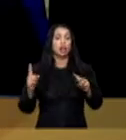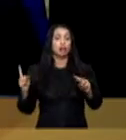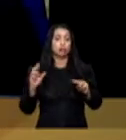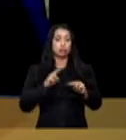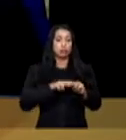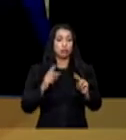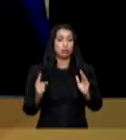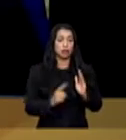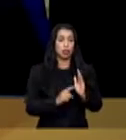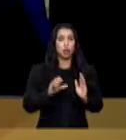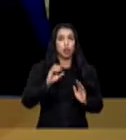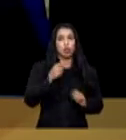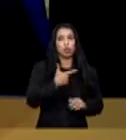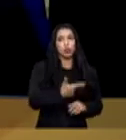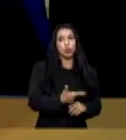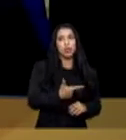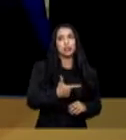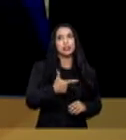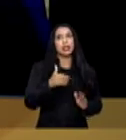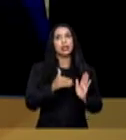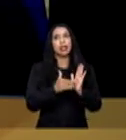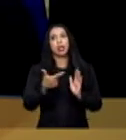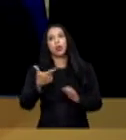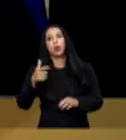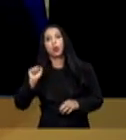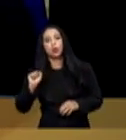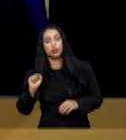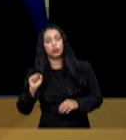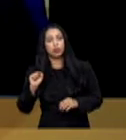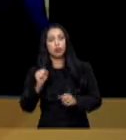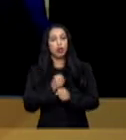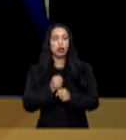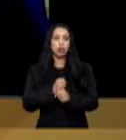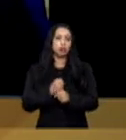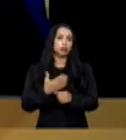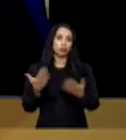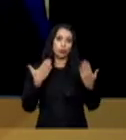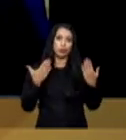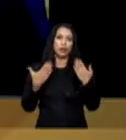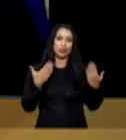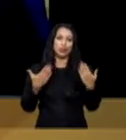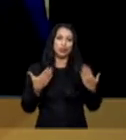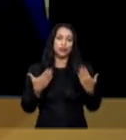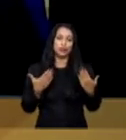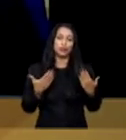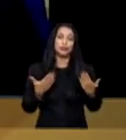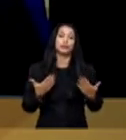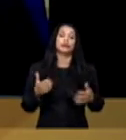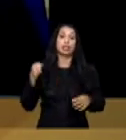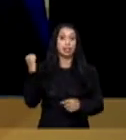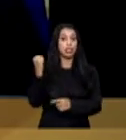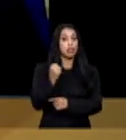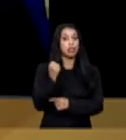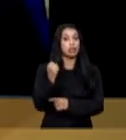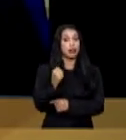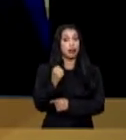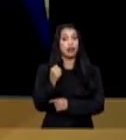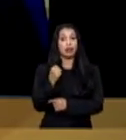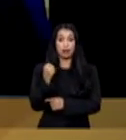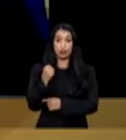de 2 a 8 anos. E, apesar da gravidade deste delito e de tantos